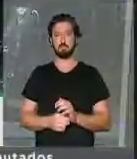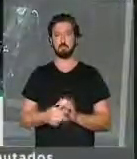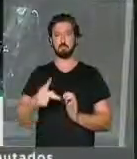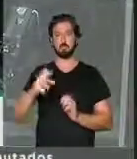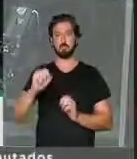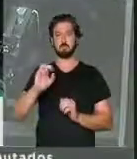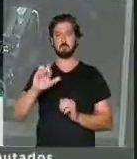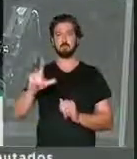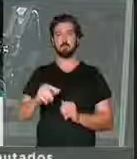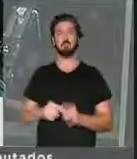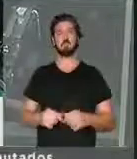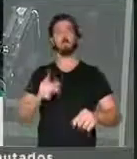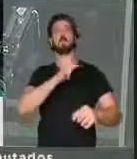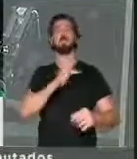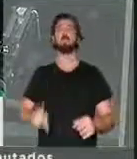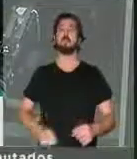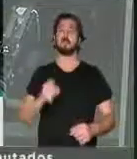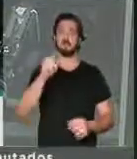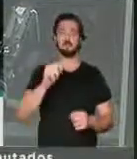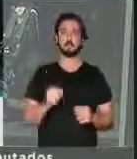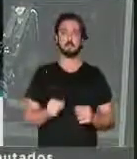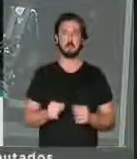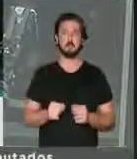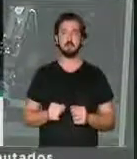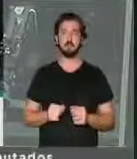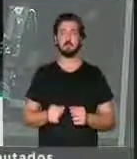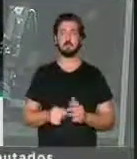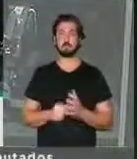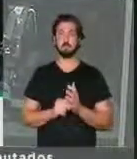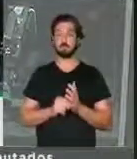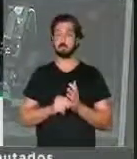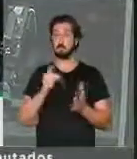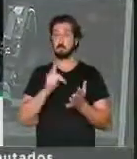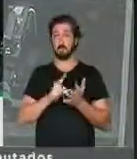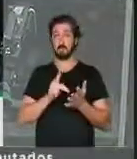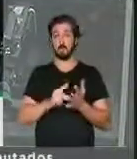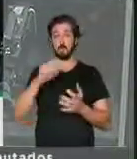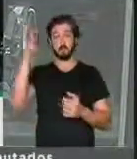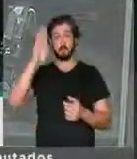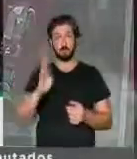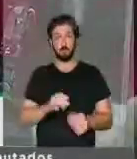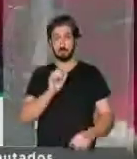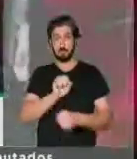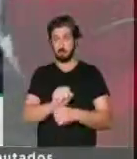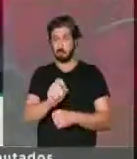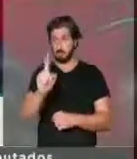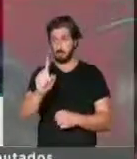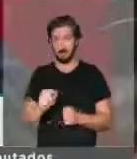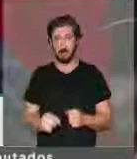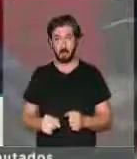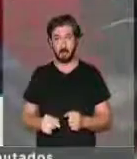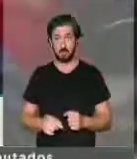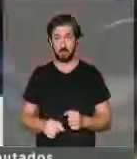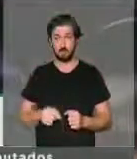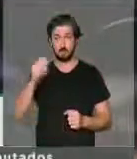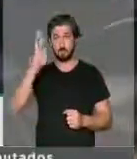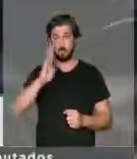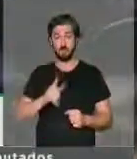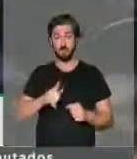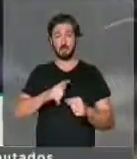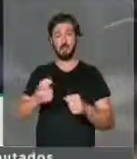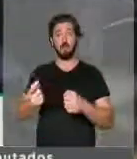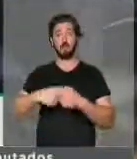PSOL. Presidente, a verdade é que o país não está parado, o país está em marcha